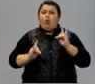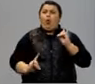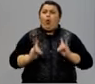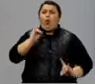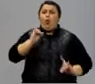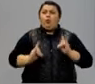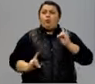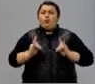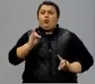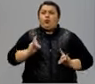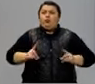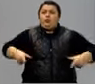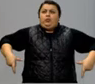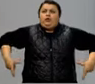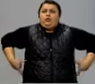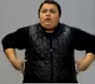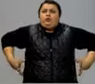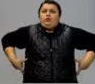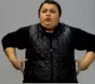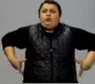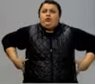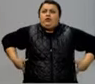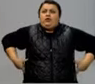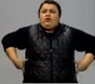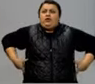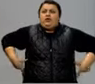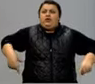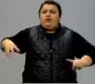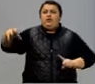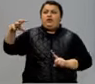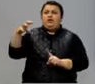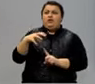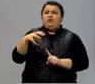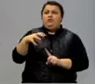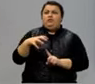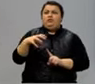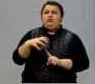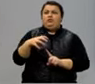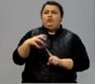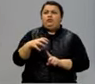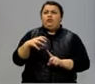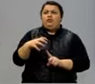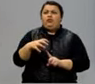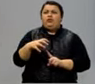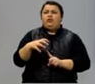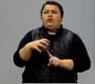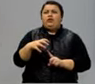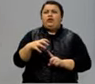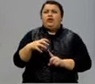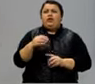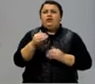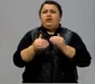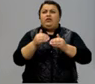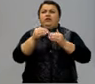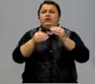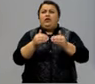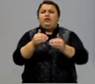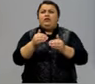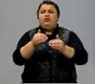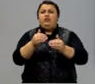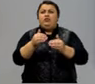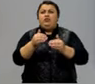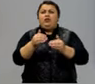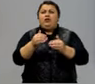influencia a maturação dos eritrócitos. Suas formas recombinantes, sintetizadas